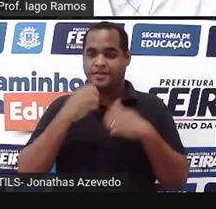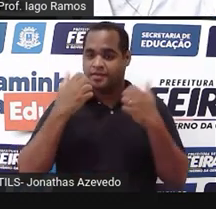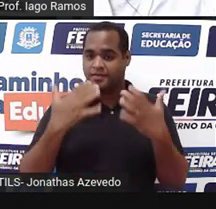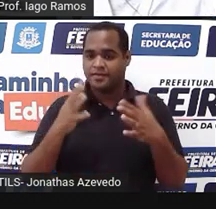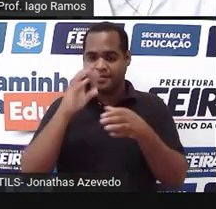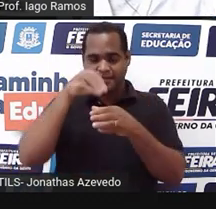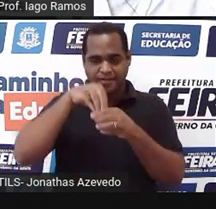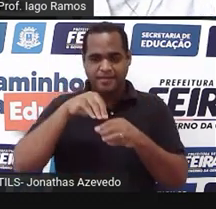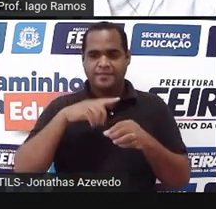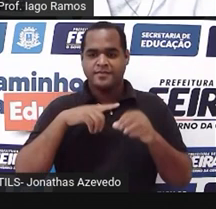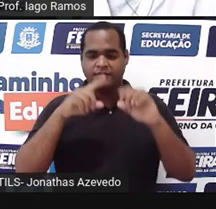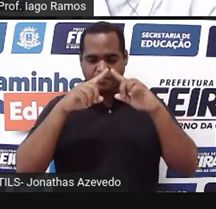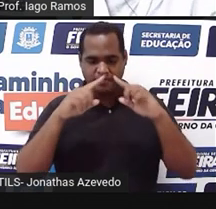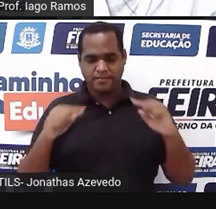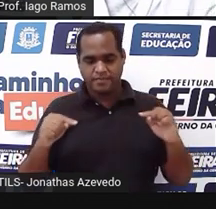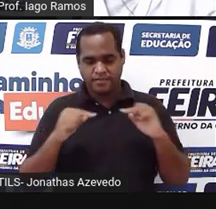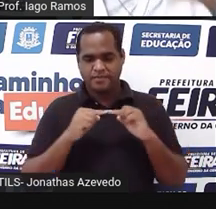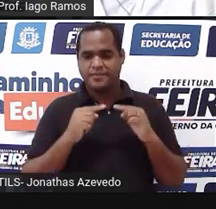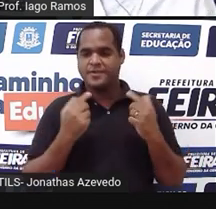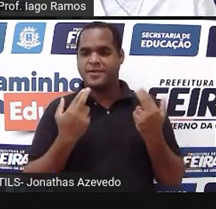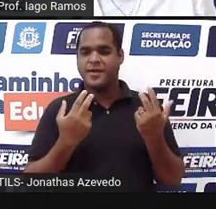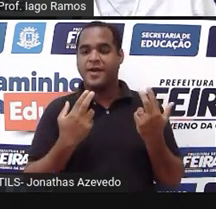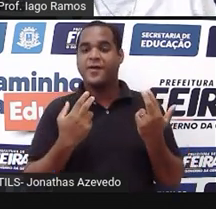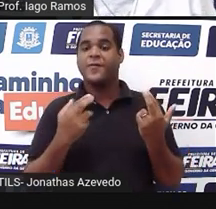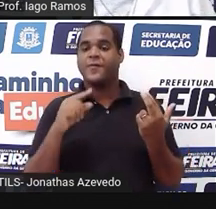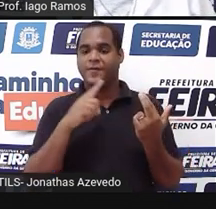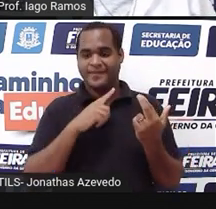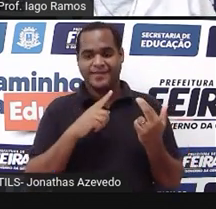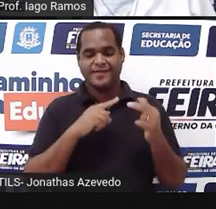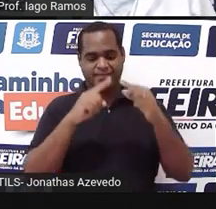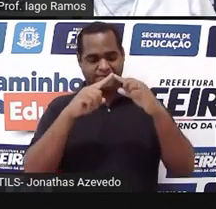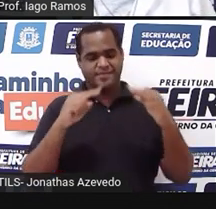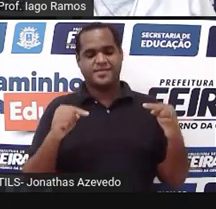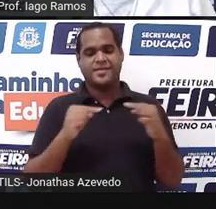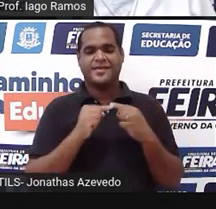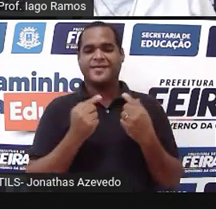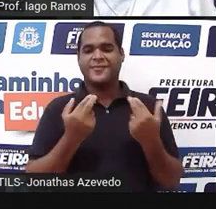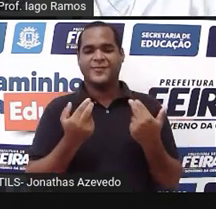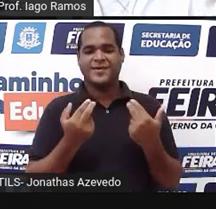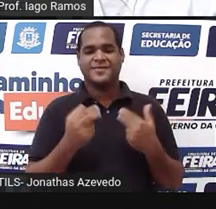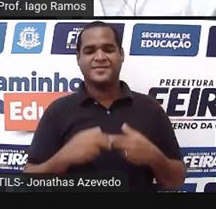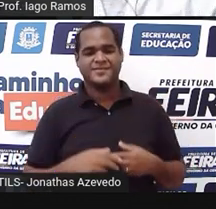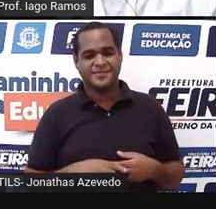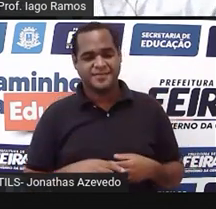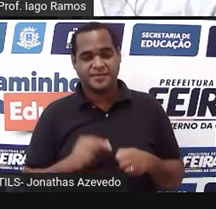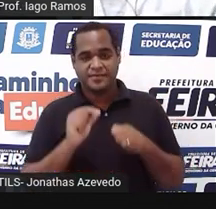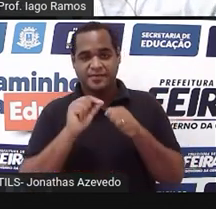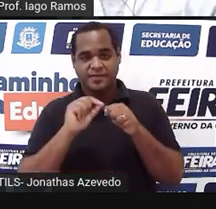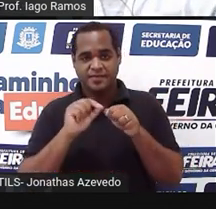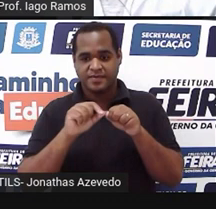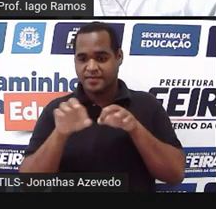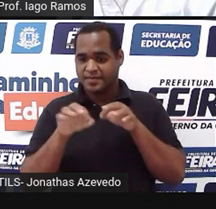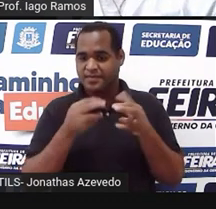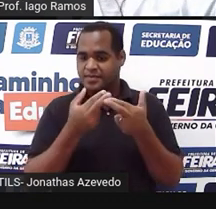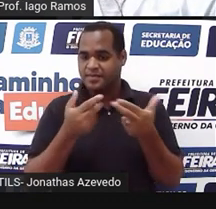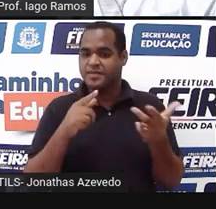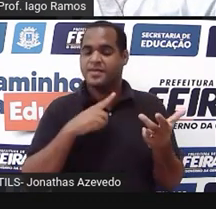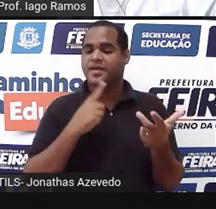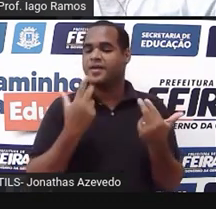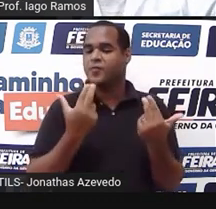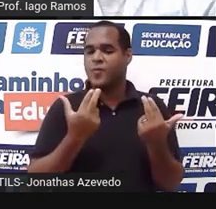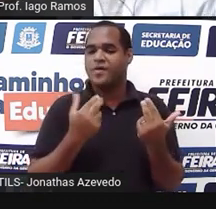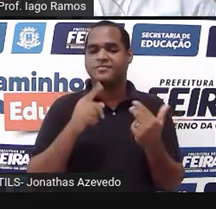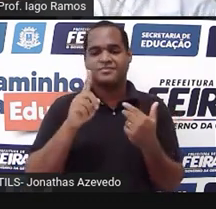Triângulo eu vejo que é a mesma altura do triângulo Tá bom olha só leu fazendo ó o mesmo tamanho que tá dentro do